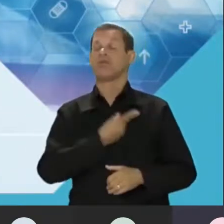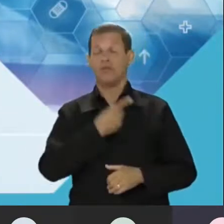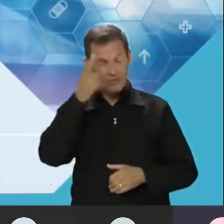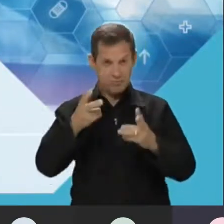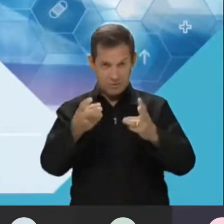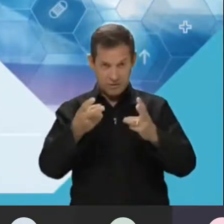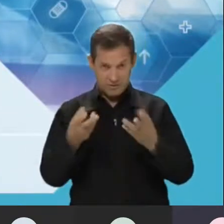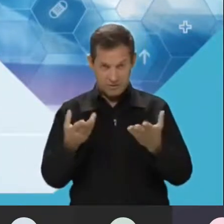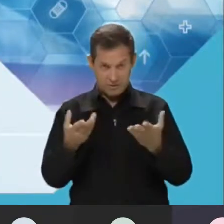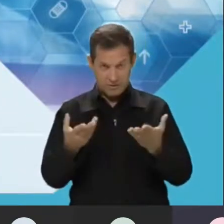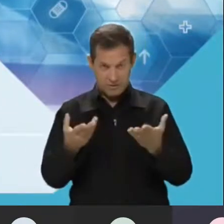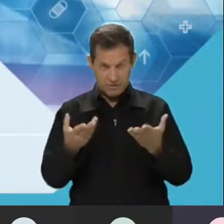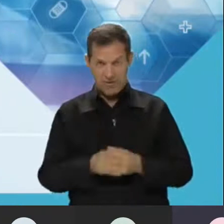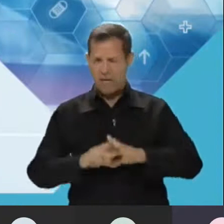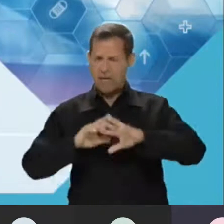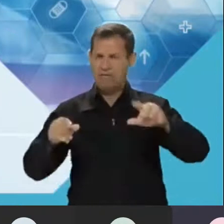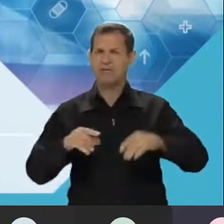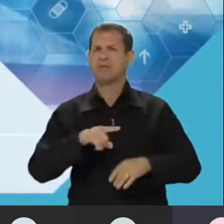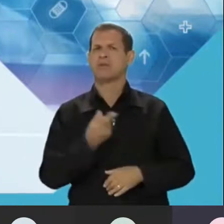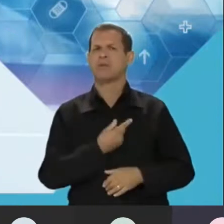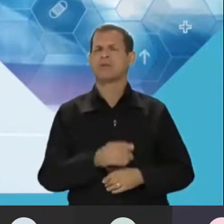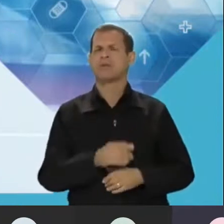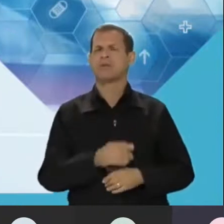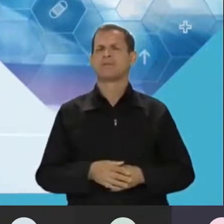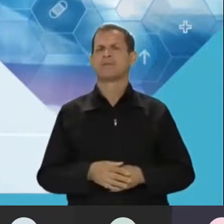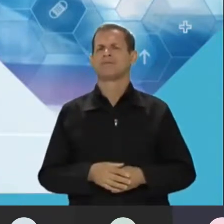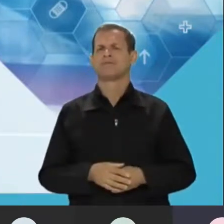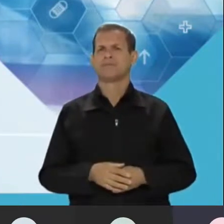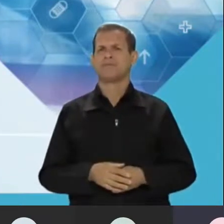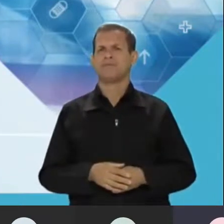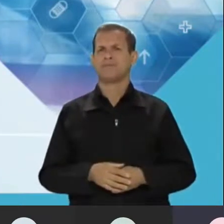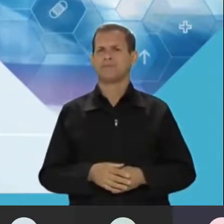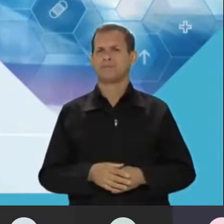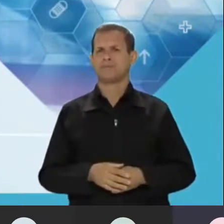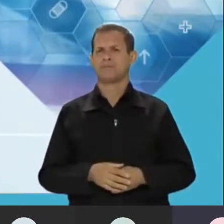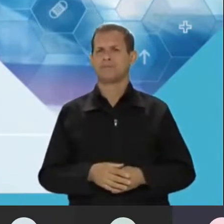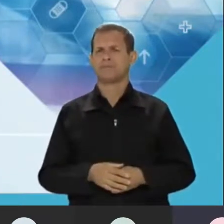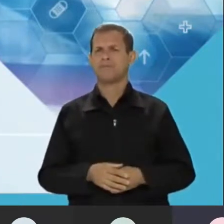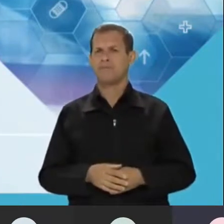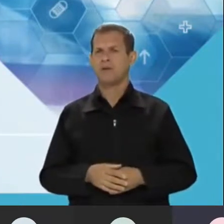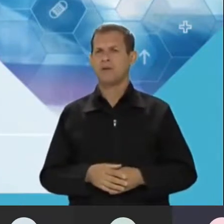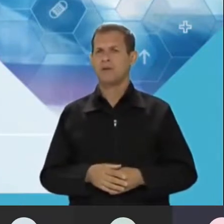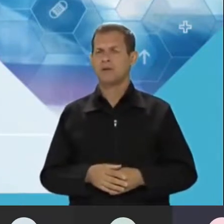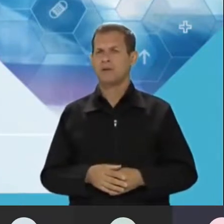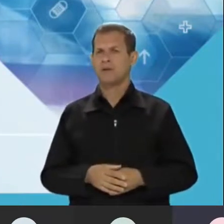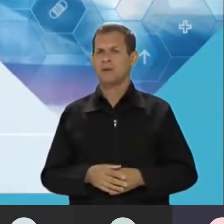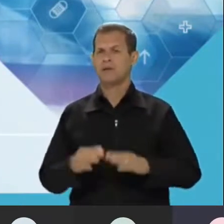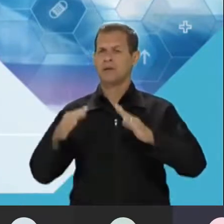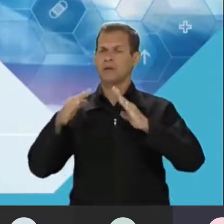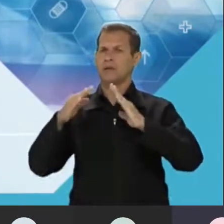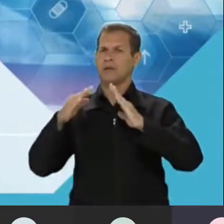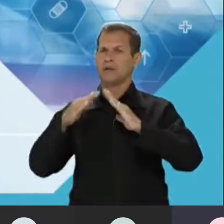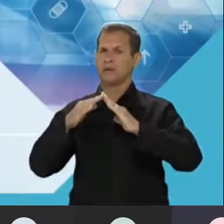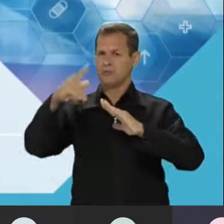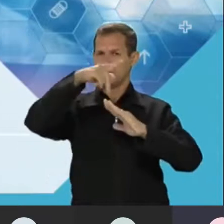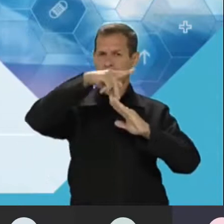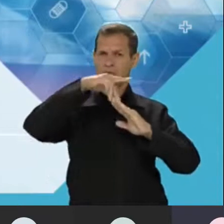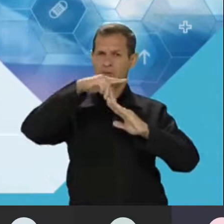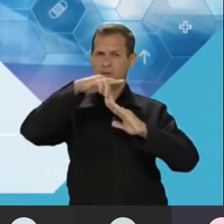a gente consegue observar a variação que nós vamos ter, né, na superfície dessa edificação,